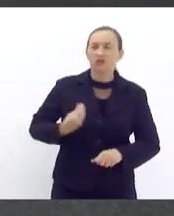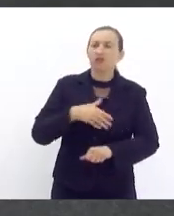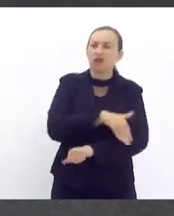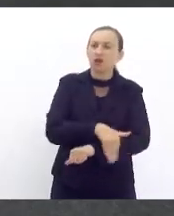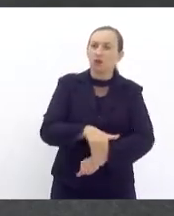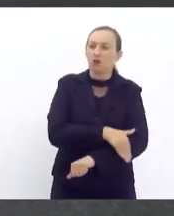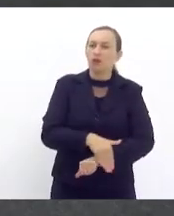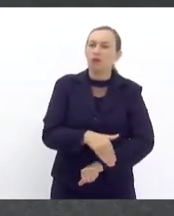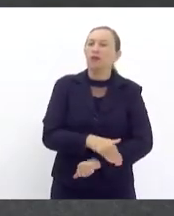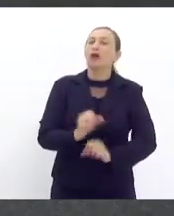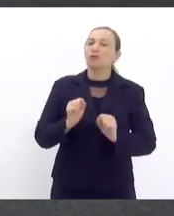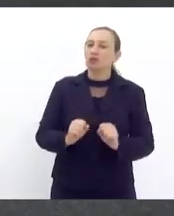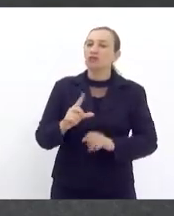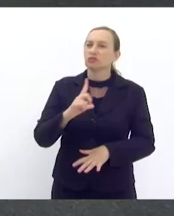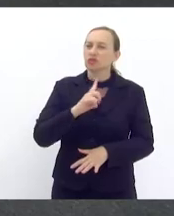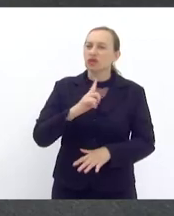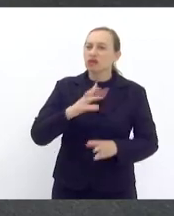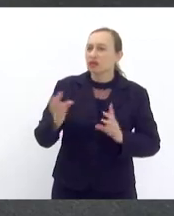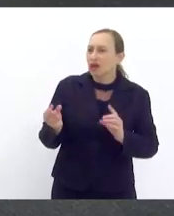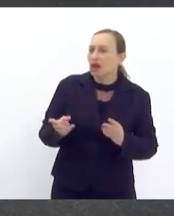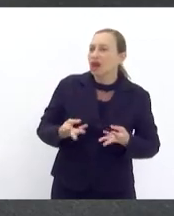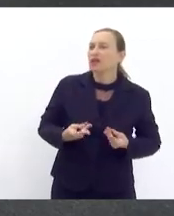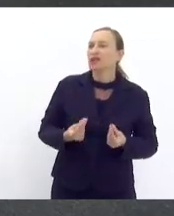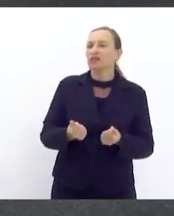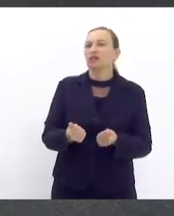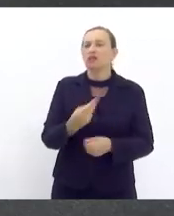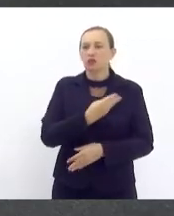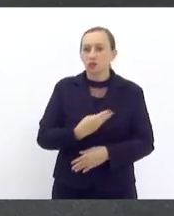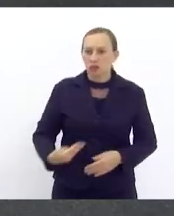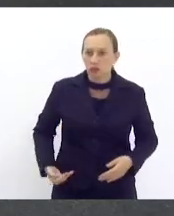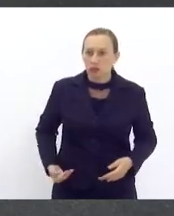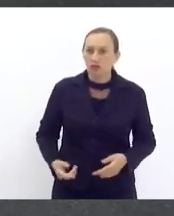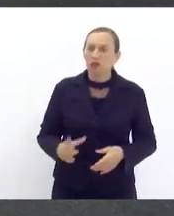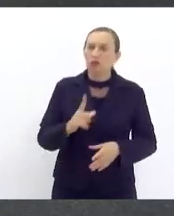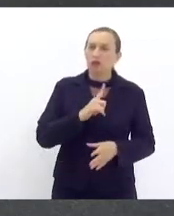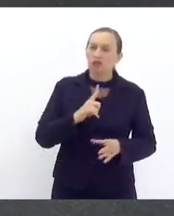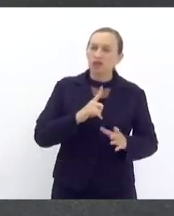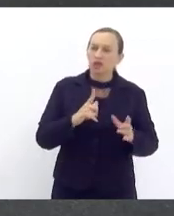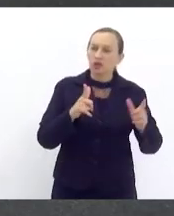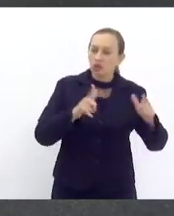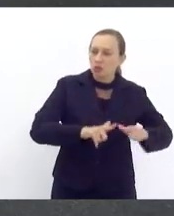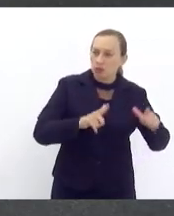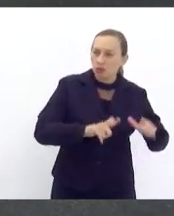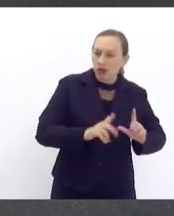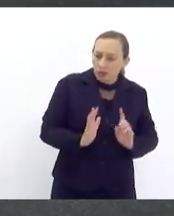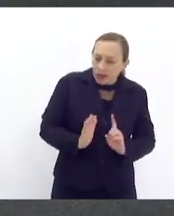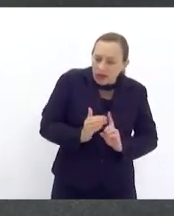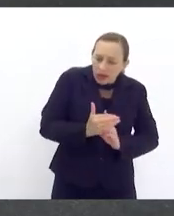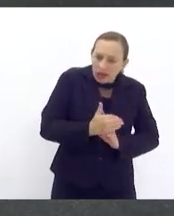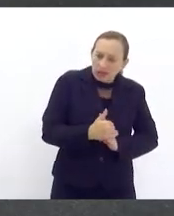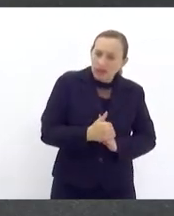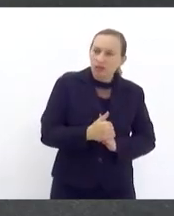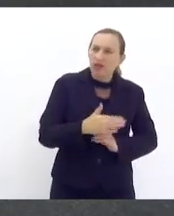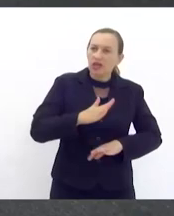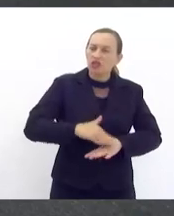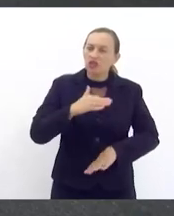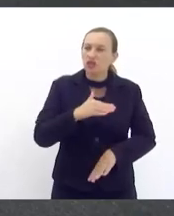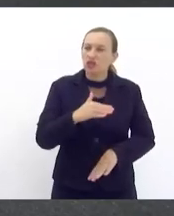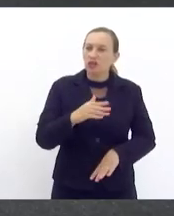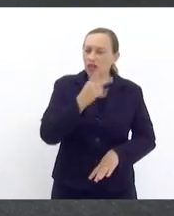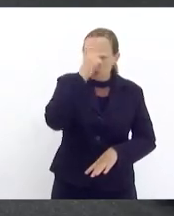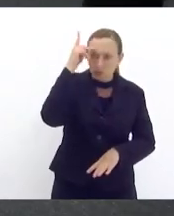possa possamos ter a sensibilidade do governador para ter esses abrigos e acolher de maneira digna e humana